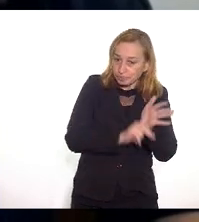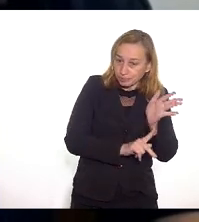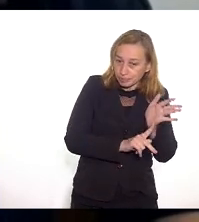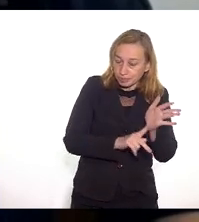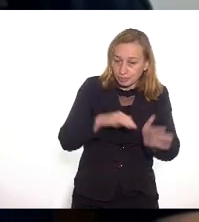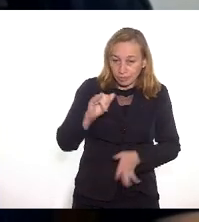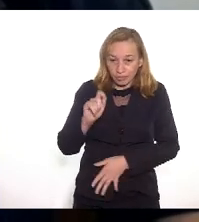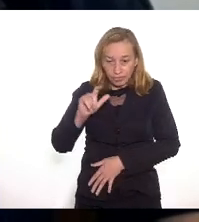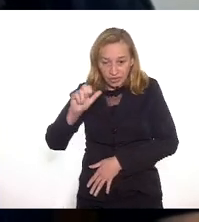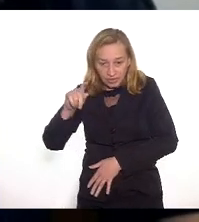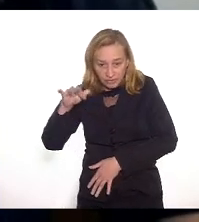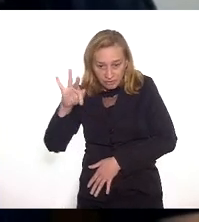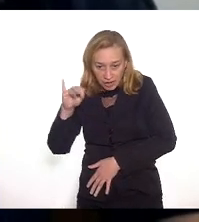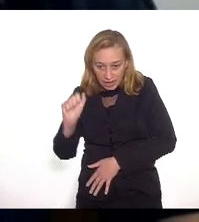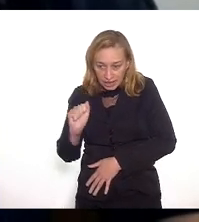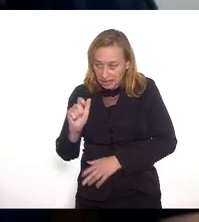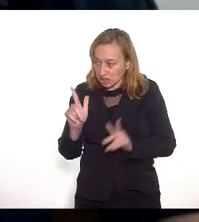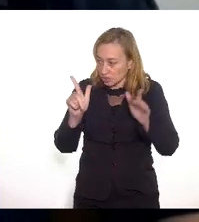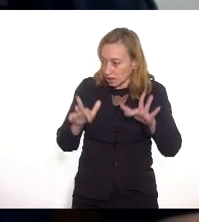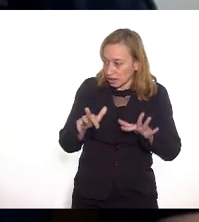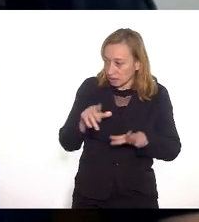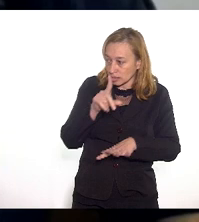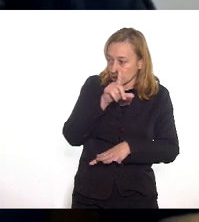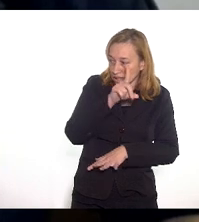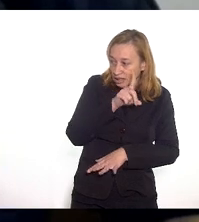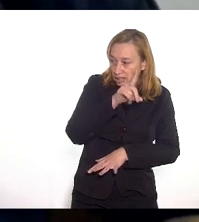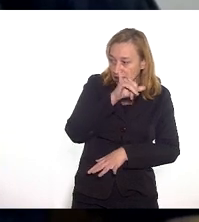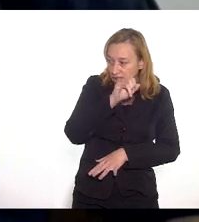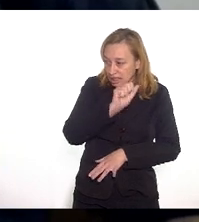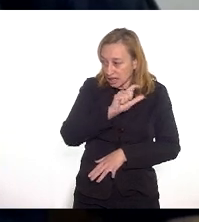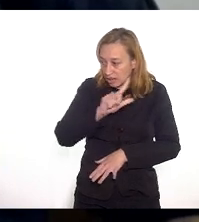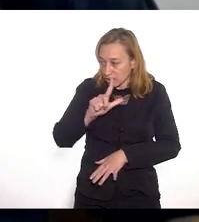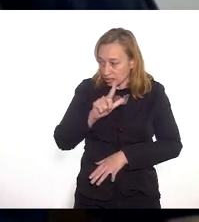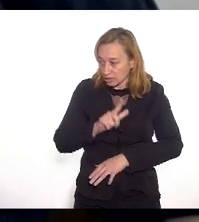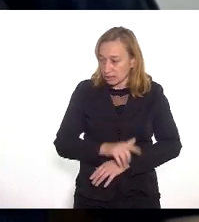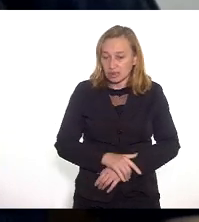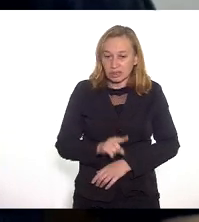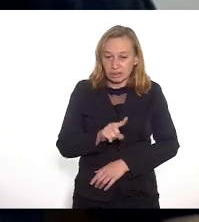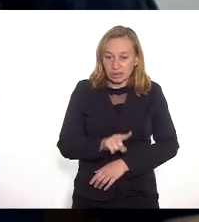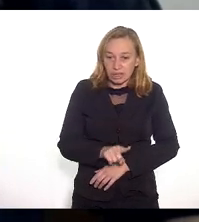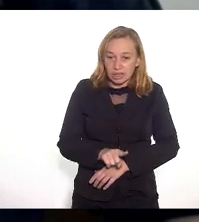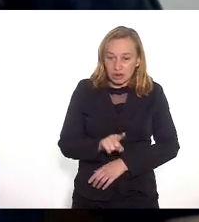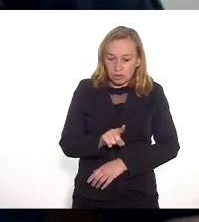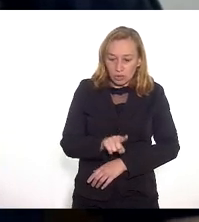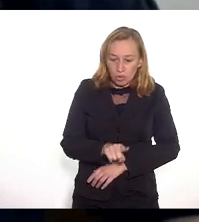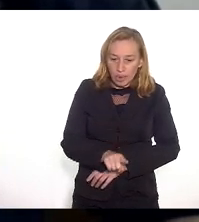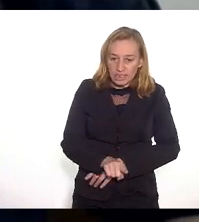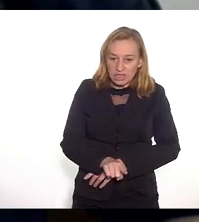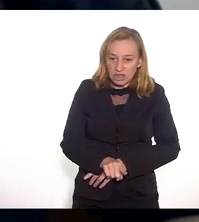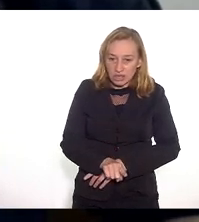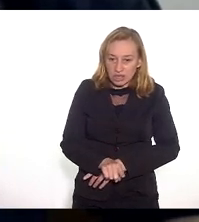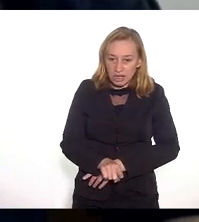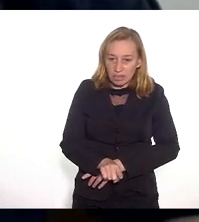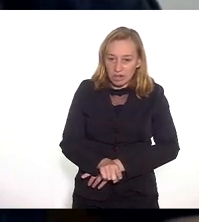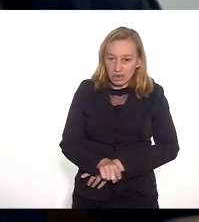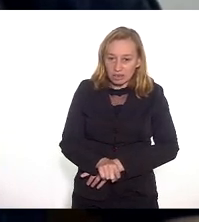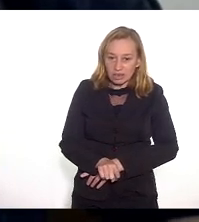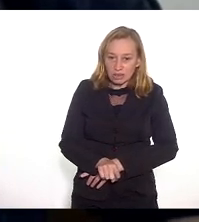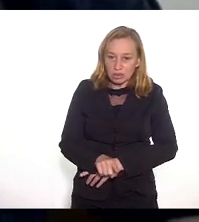projeto do Daniel. Por quê? Porque o projeto do Malafaia, embora se volte para a população em situação de rua, é sobre um programa de